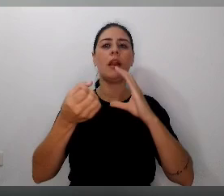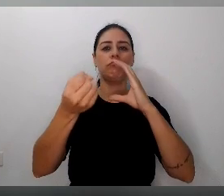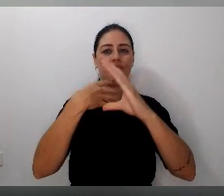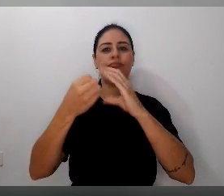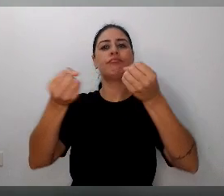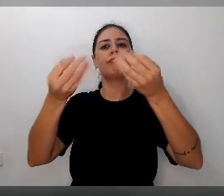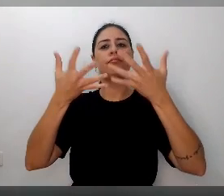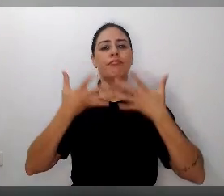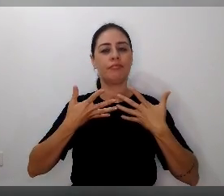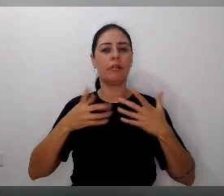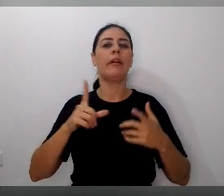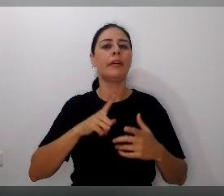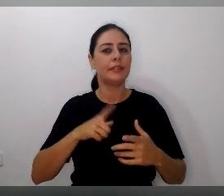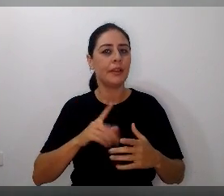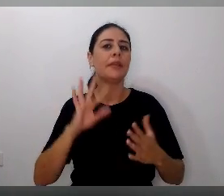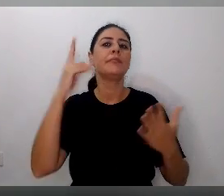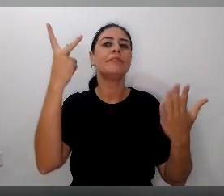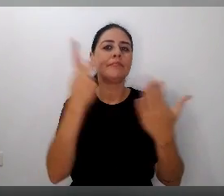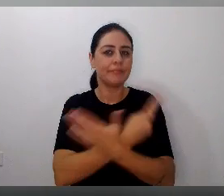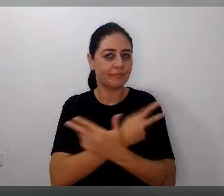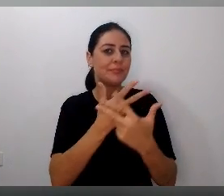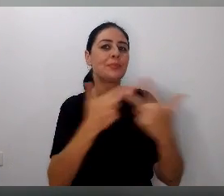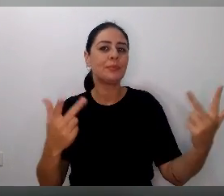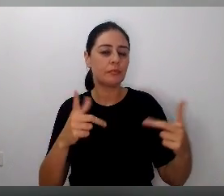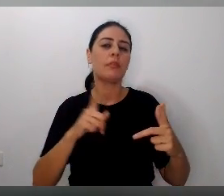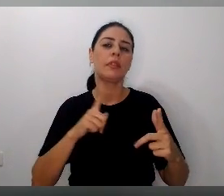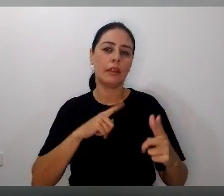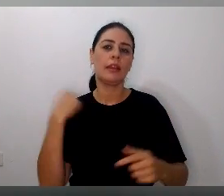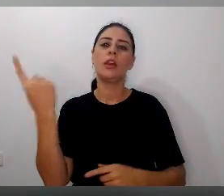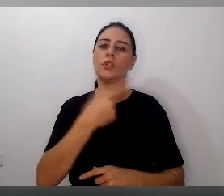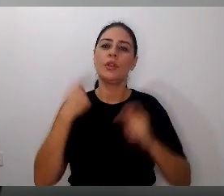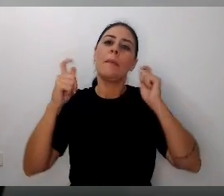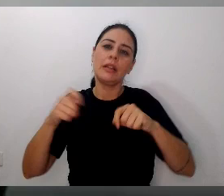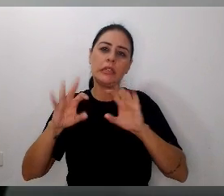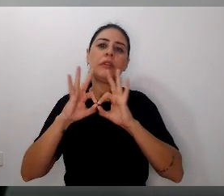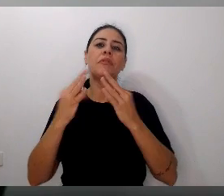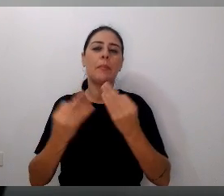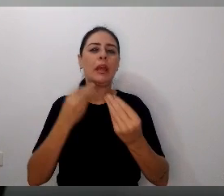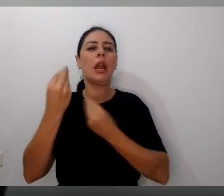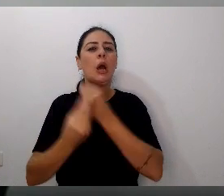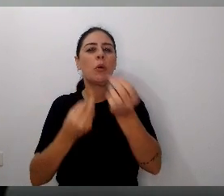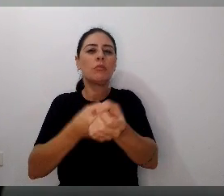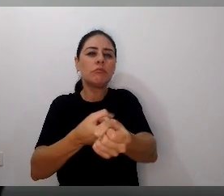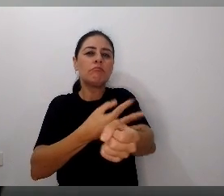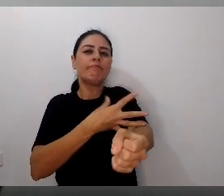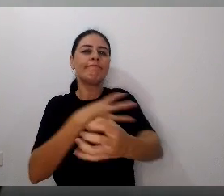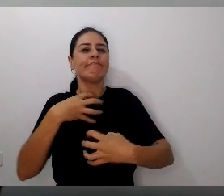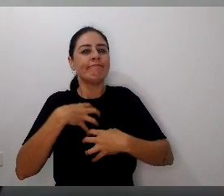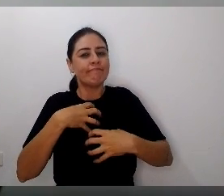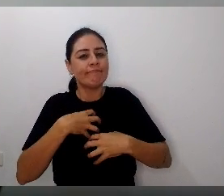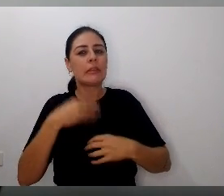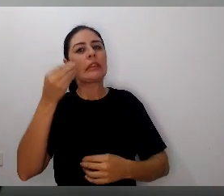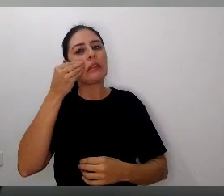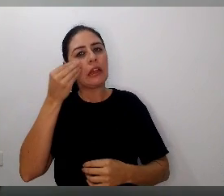coisas como tem acontecido, né? É uma forma de reagir mesmo e a gente, como família, vai ter que ter a sensibilidade, né, Luísa? E